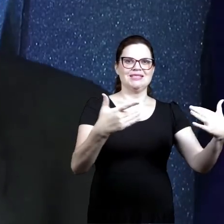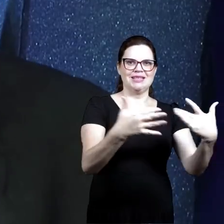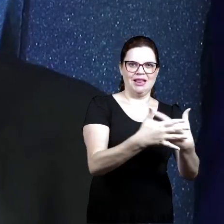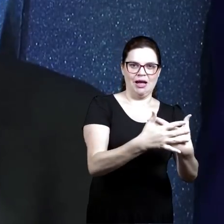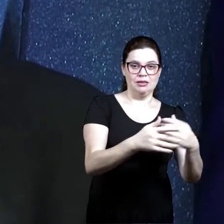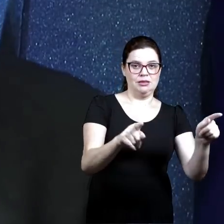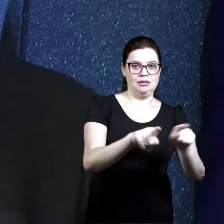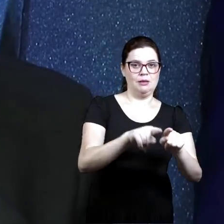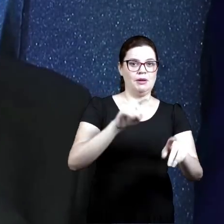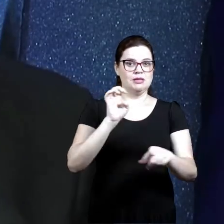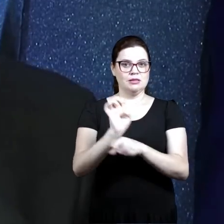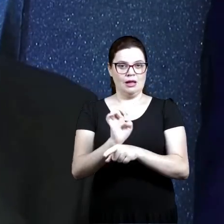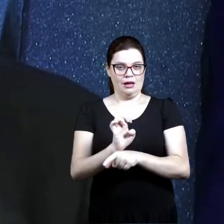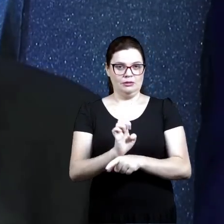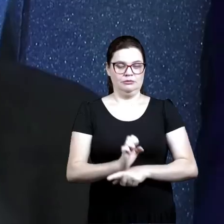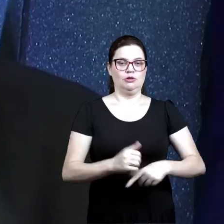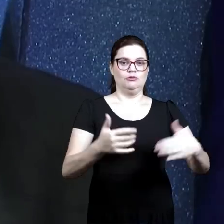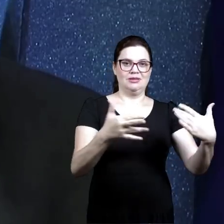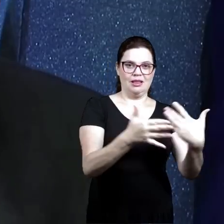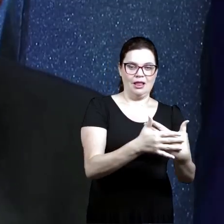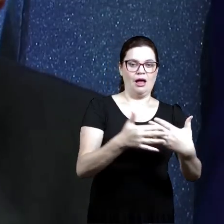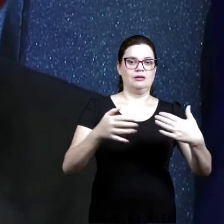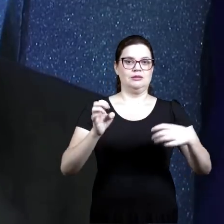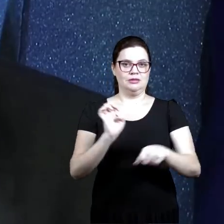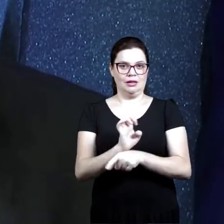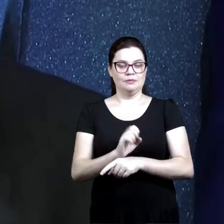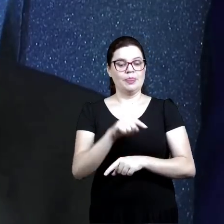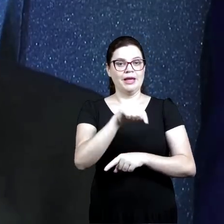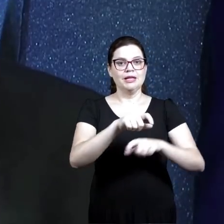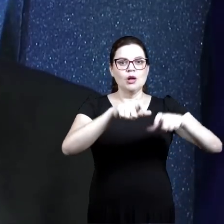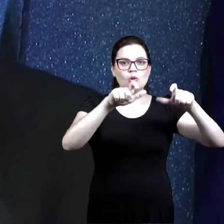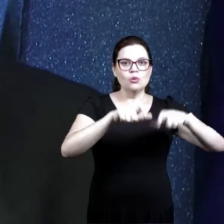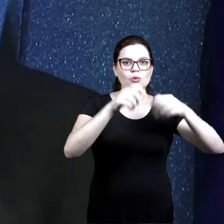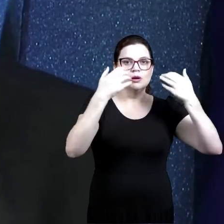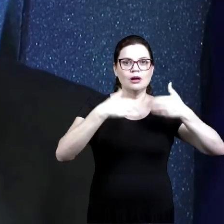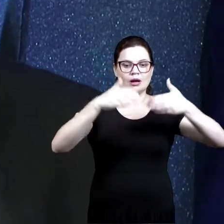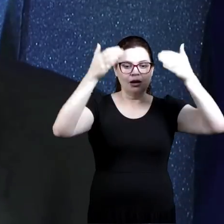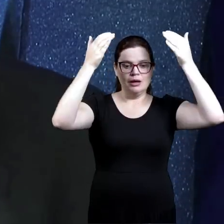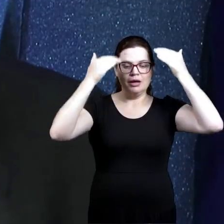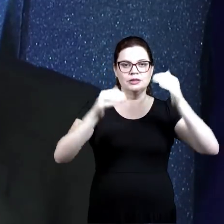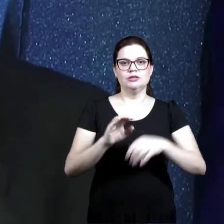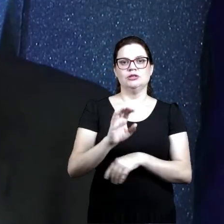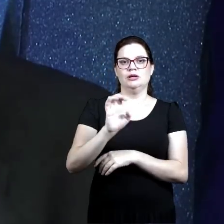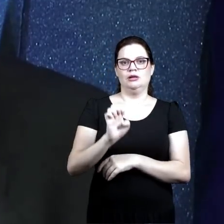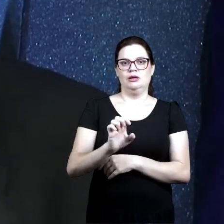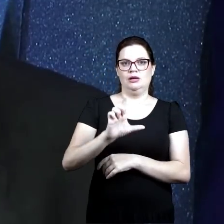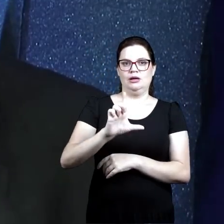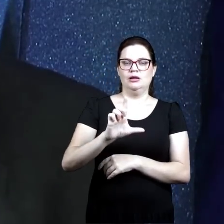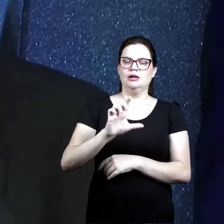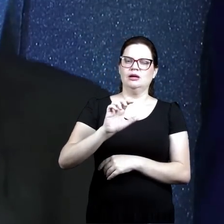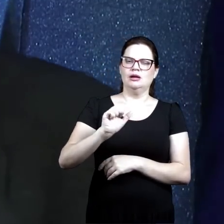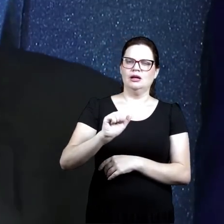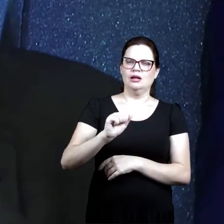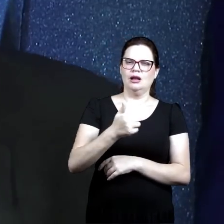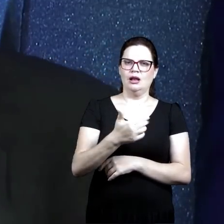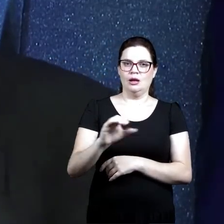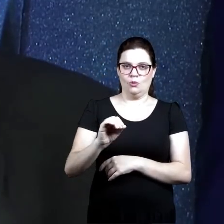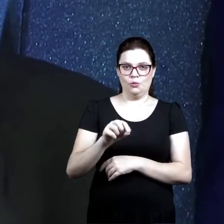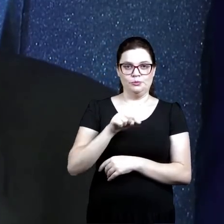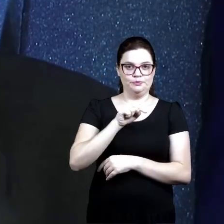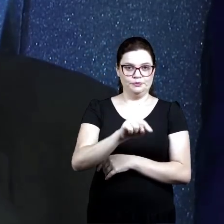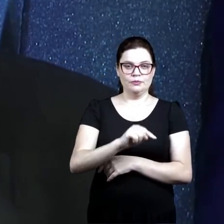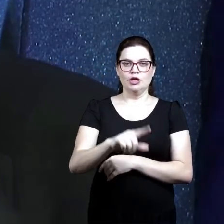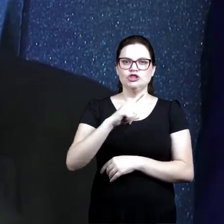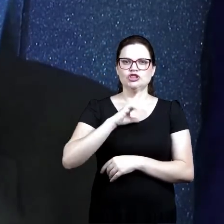né? Exato. E esse rei, ele era rei de Elão, né? E ele havia